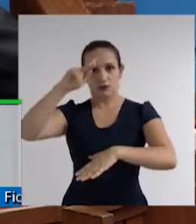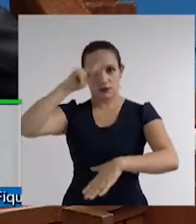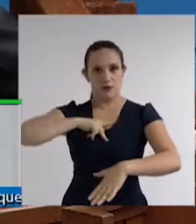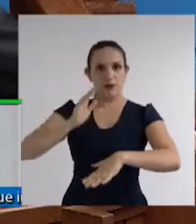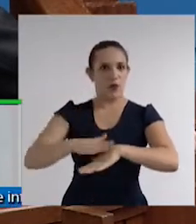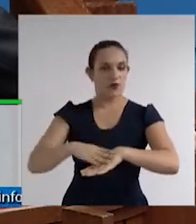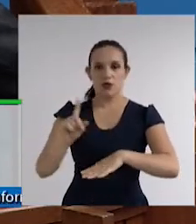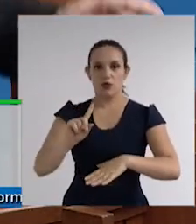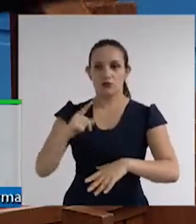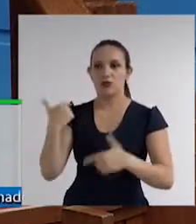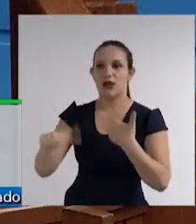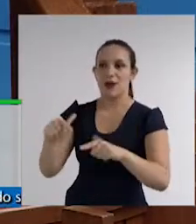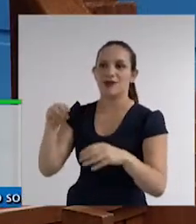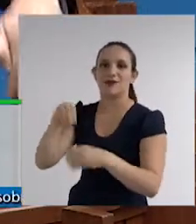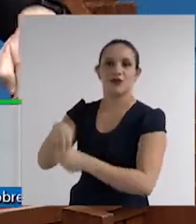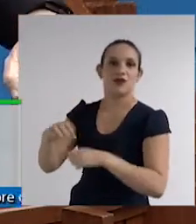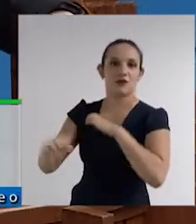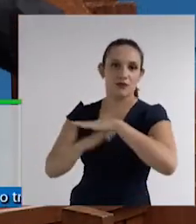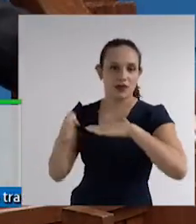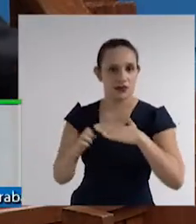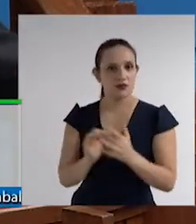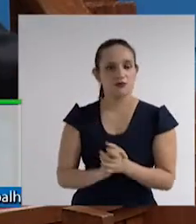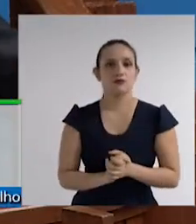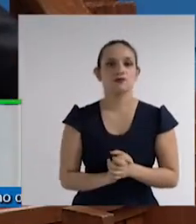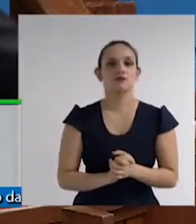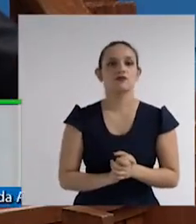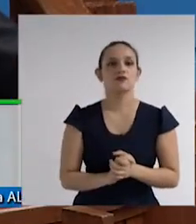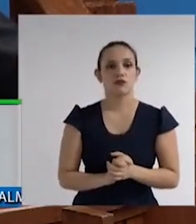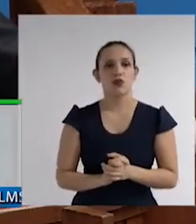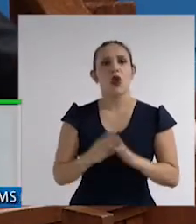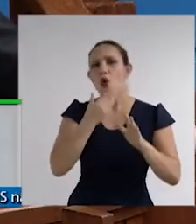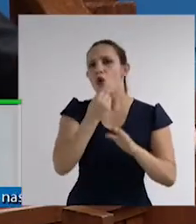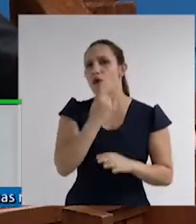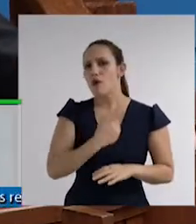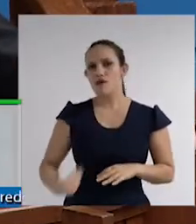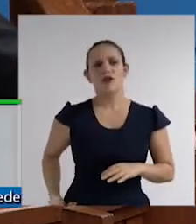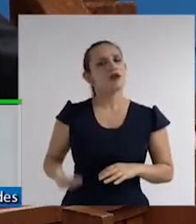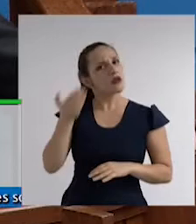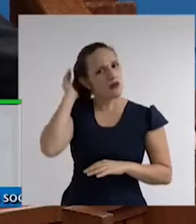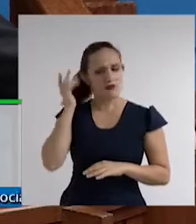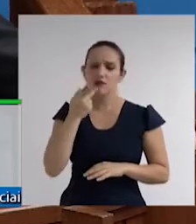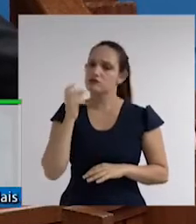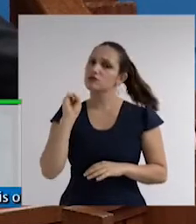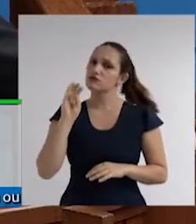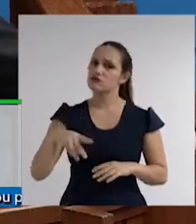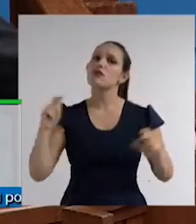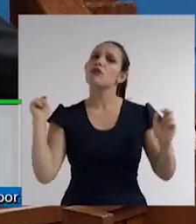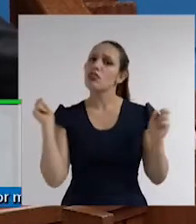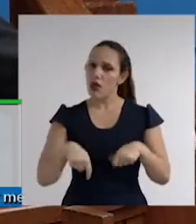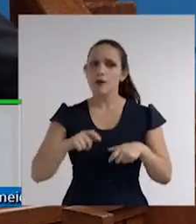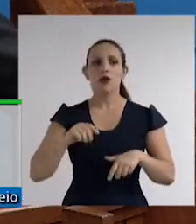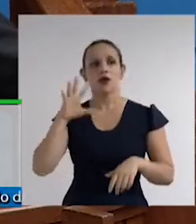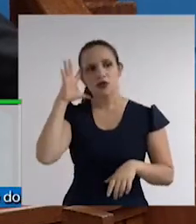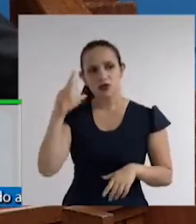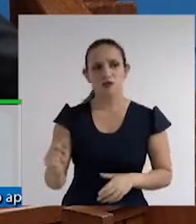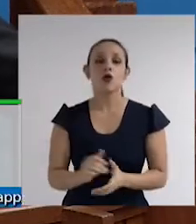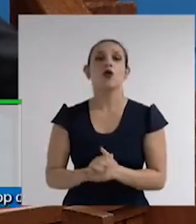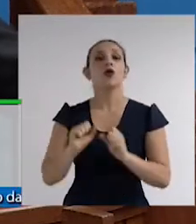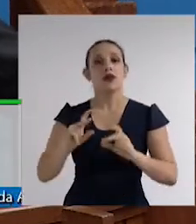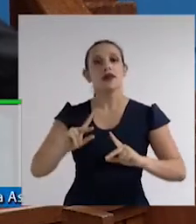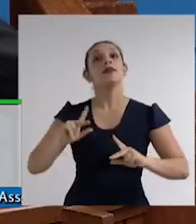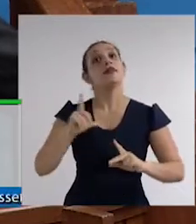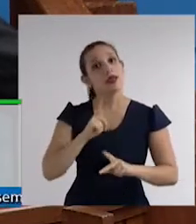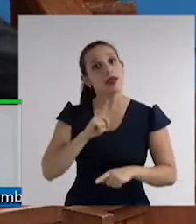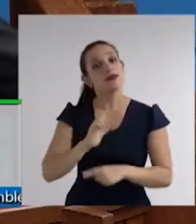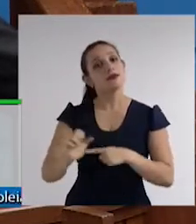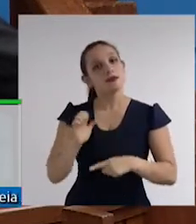analisar, sim. Foi decretado estado de emergência no Mato Grosso do Sul, e aí a gente vai falar sobre o estado de emergência, mas